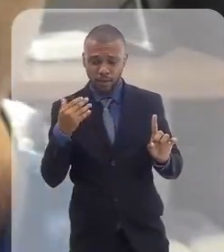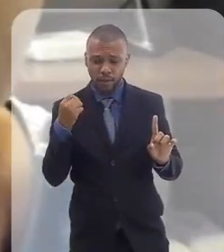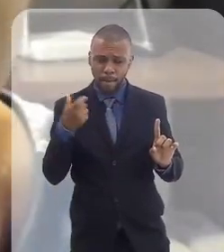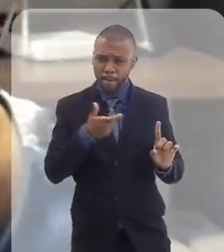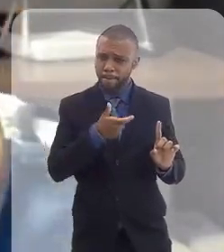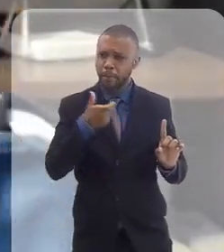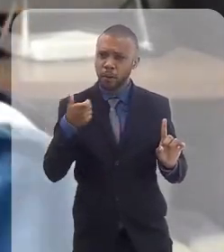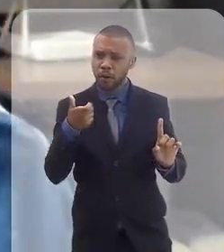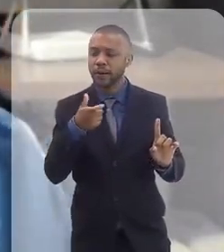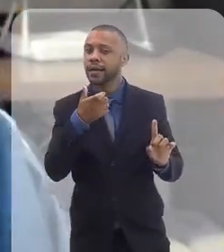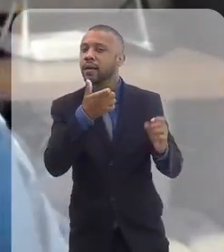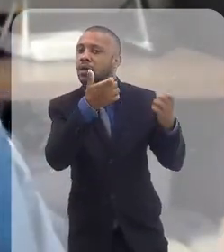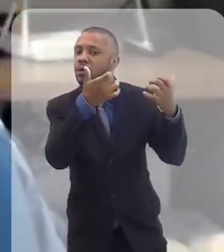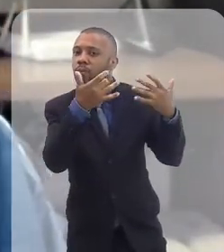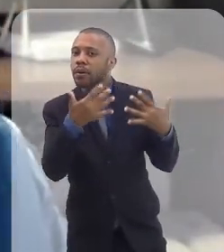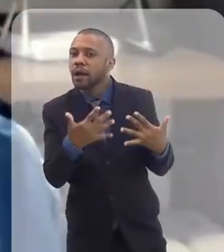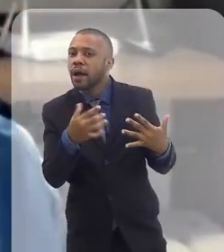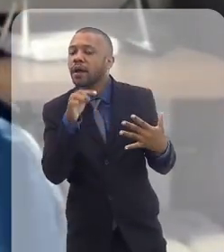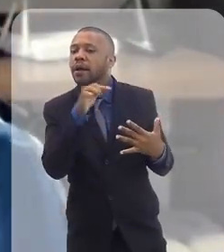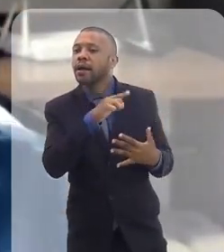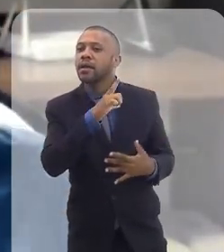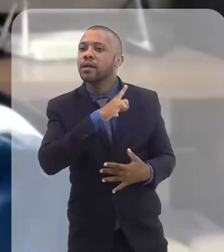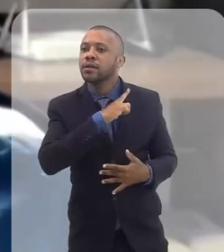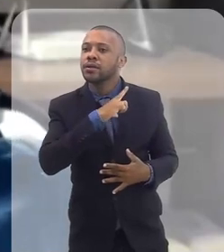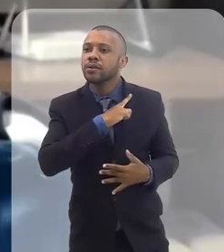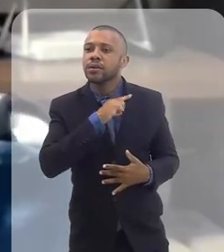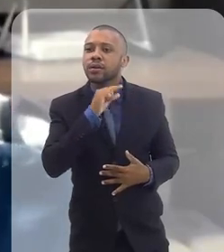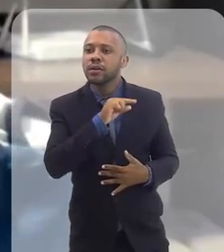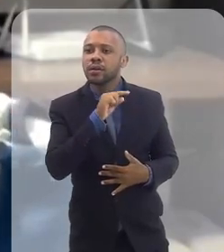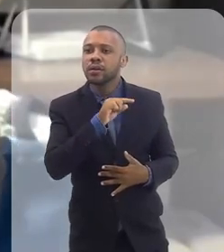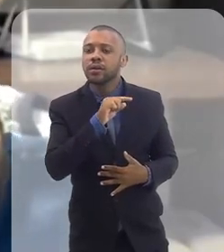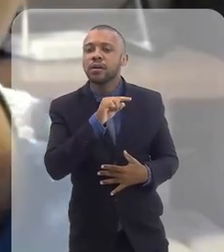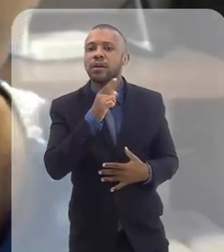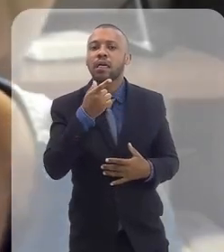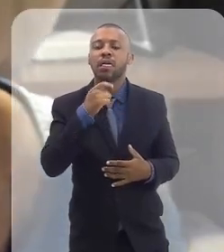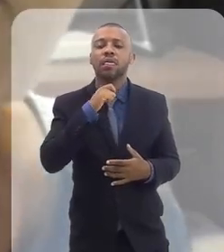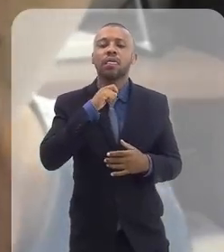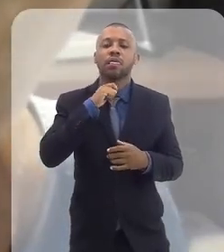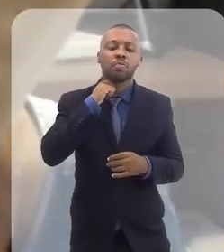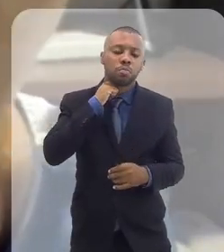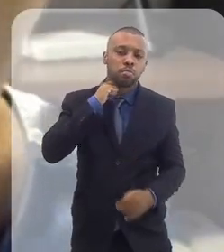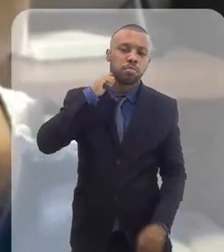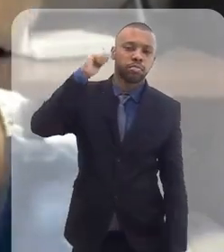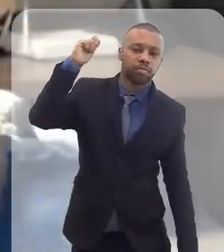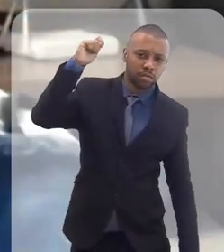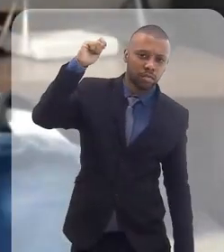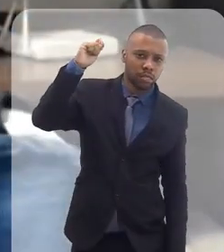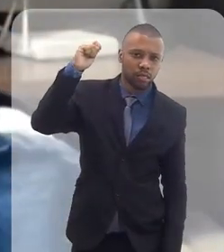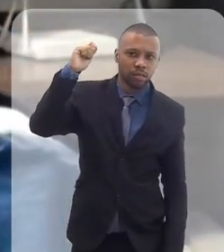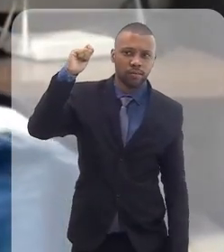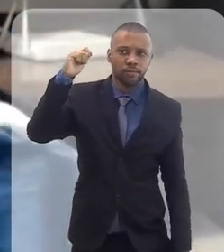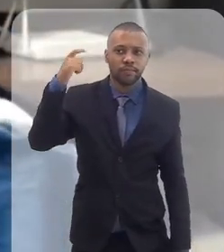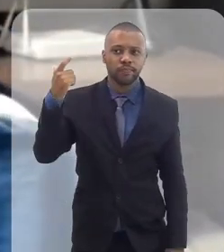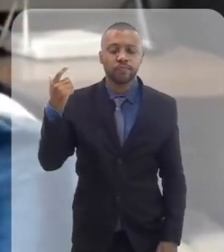foi assassinado, e quiseram dizer que ele tinha se enforcado,